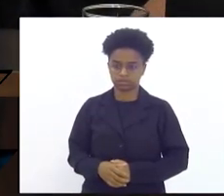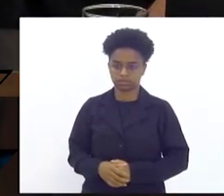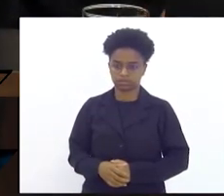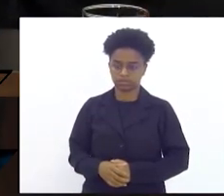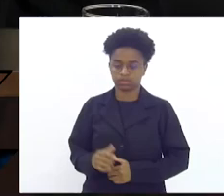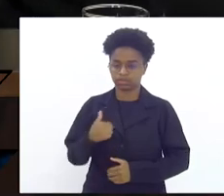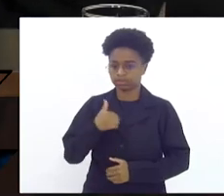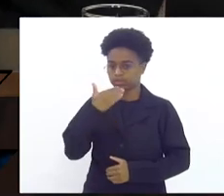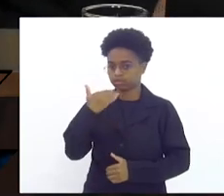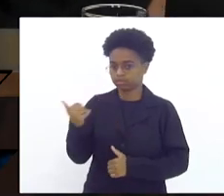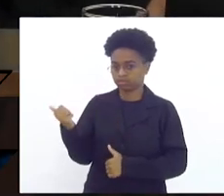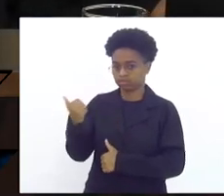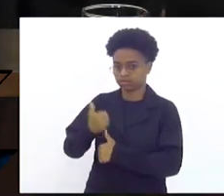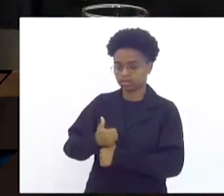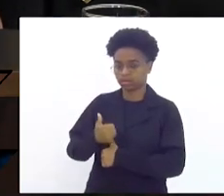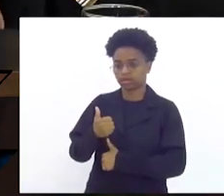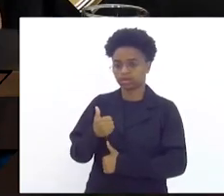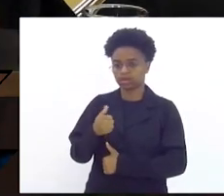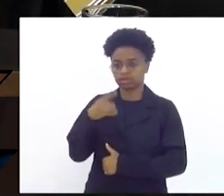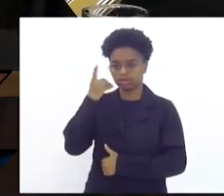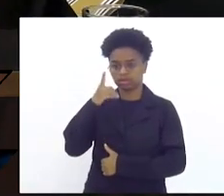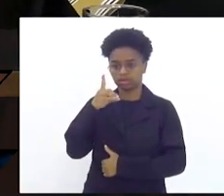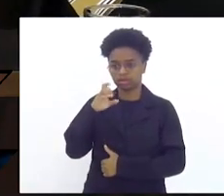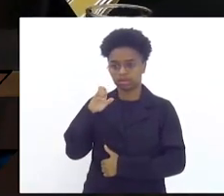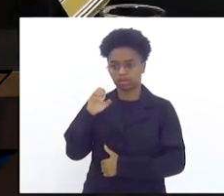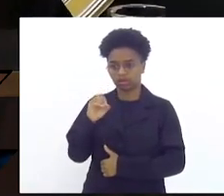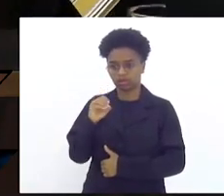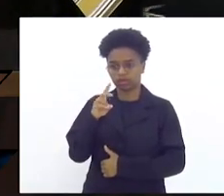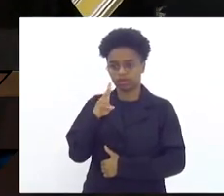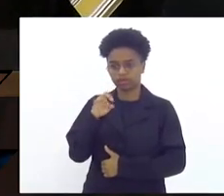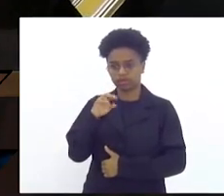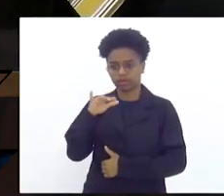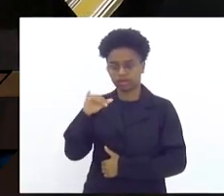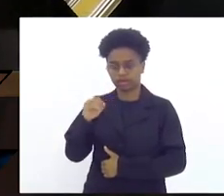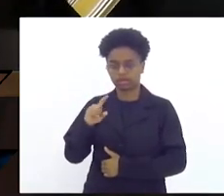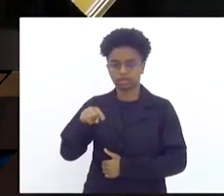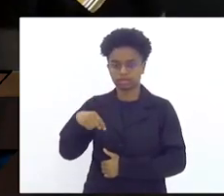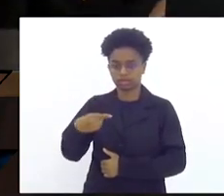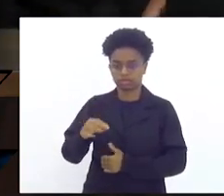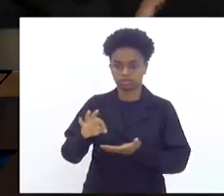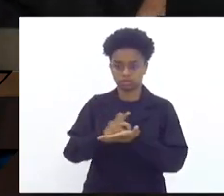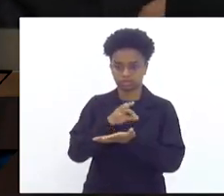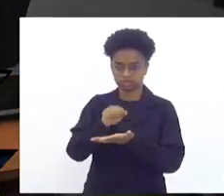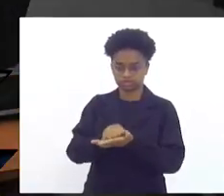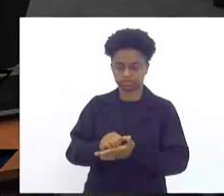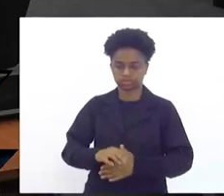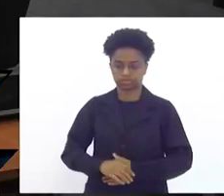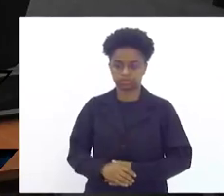do nobre deputado Léo Vieira que em seguida ele vai ser o próximo escrito